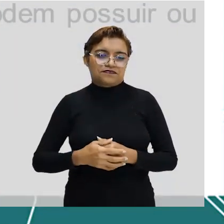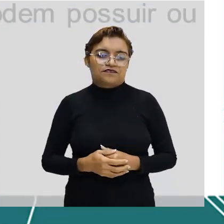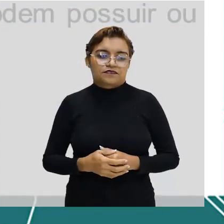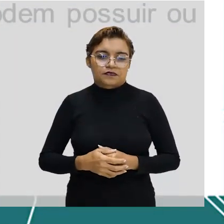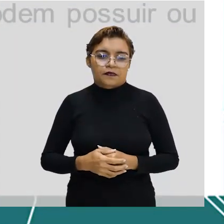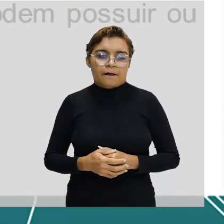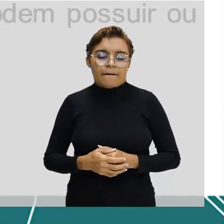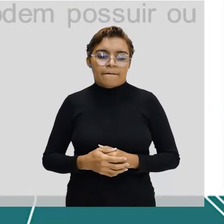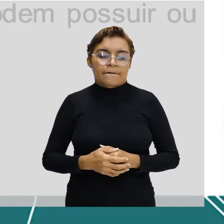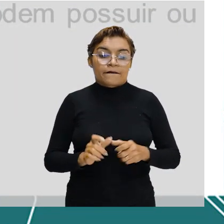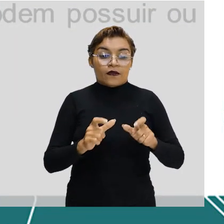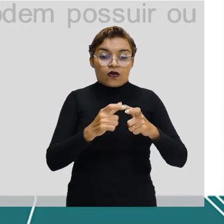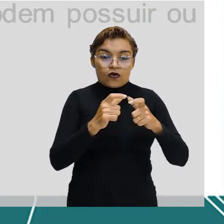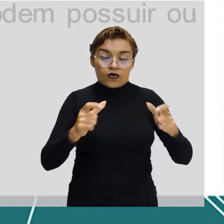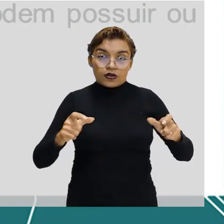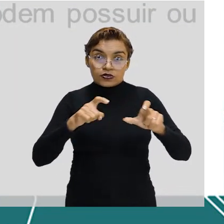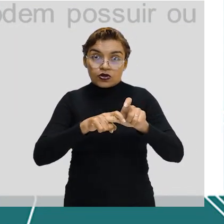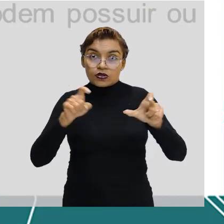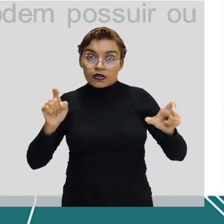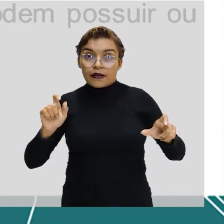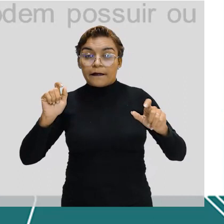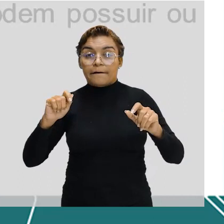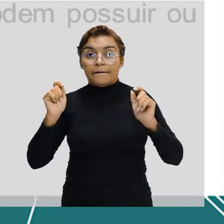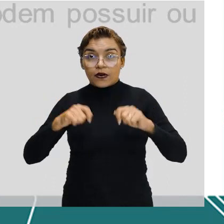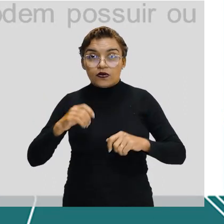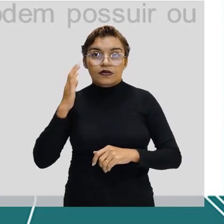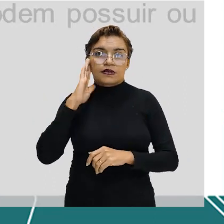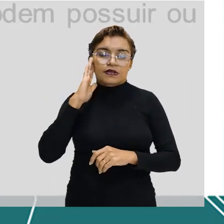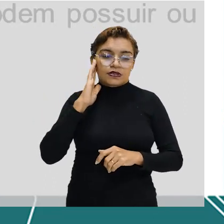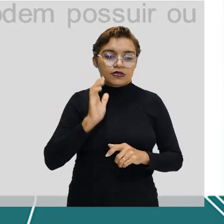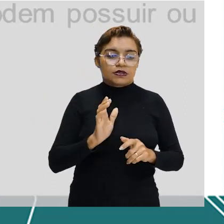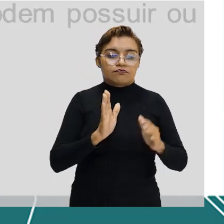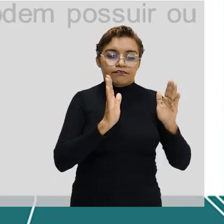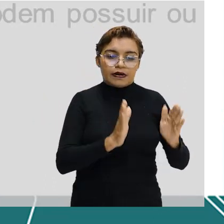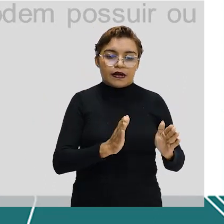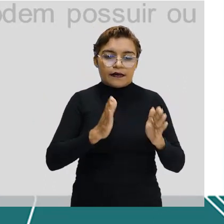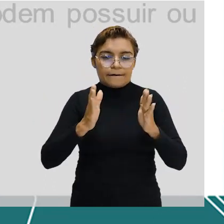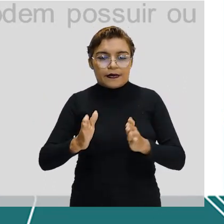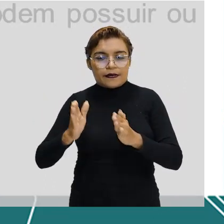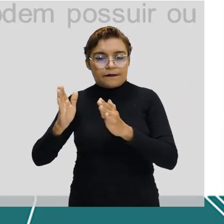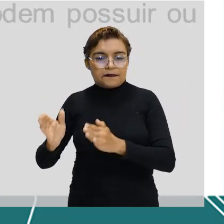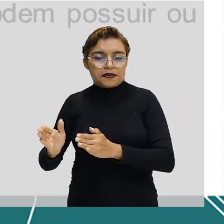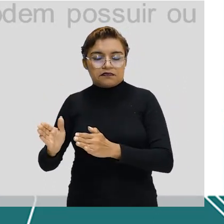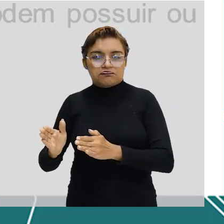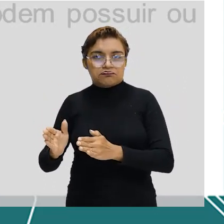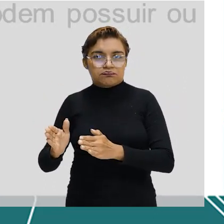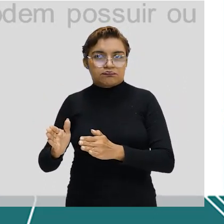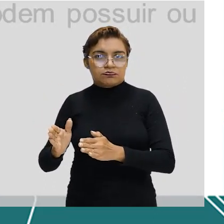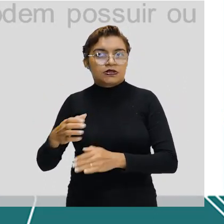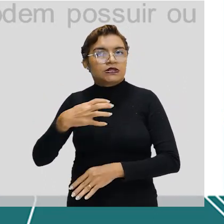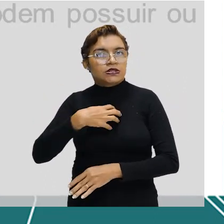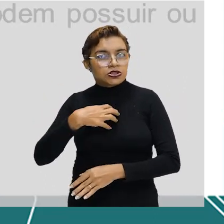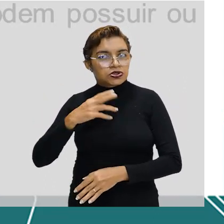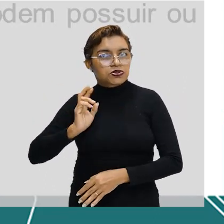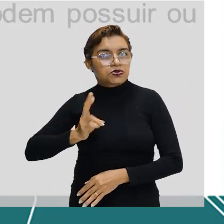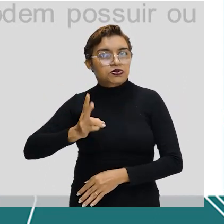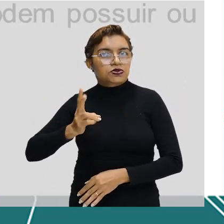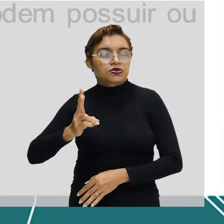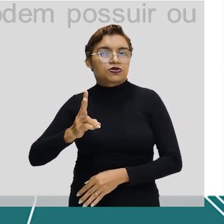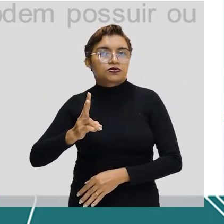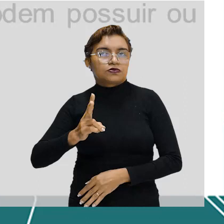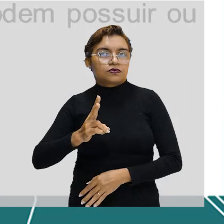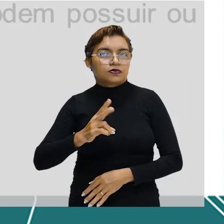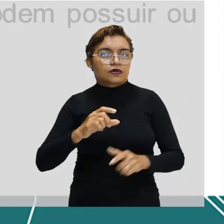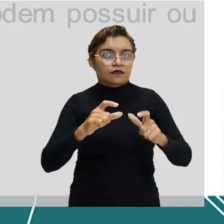coordenadas podem ser compreendidas separadamente, porque elas não perdem o sentido, porque elas são completas. Ela